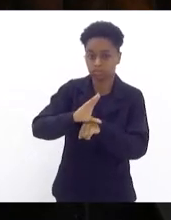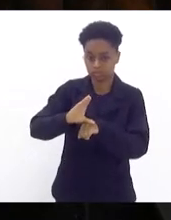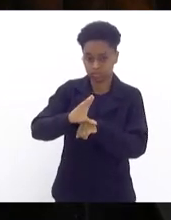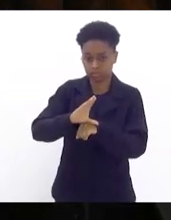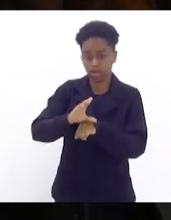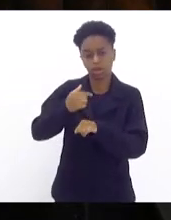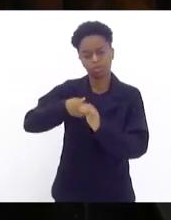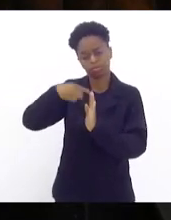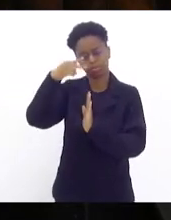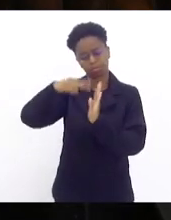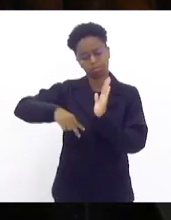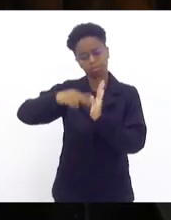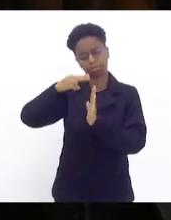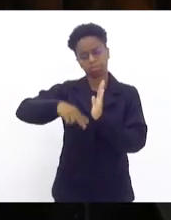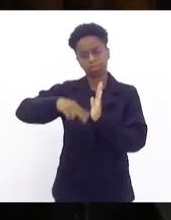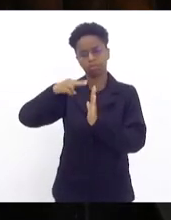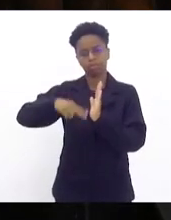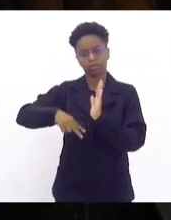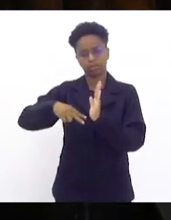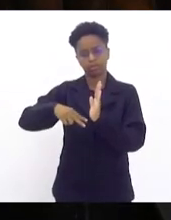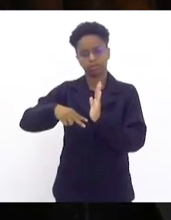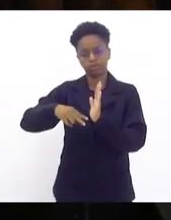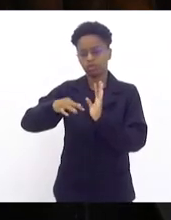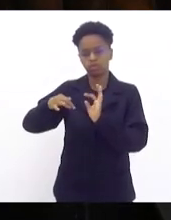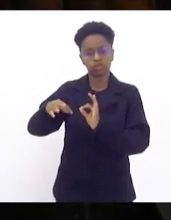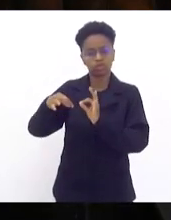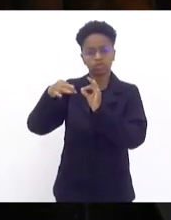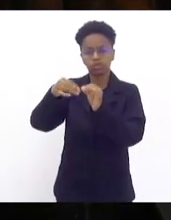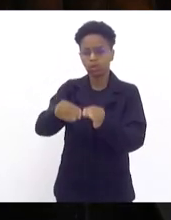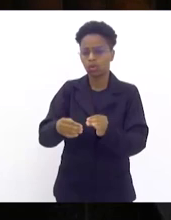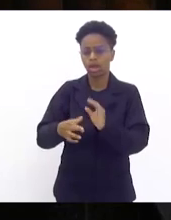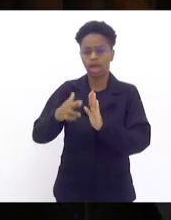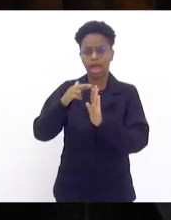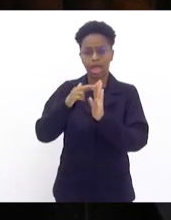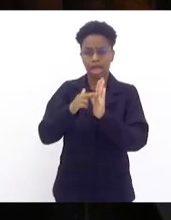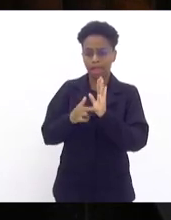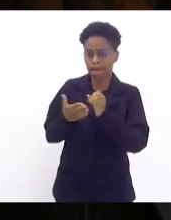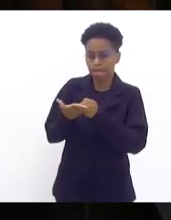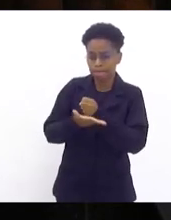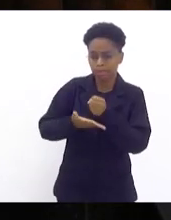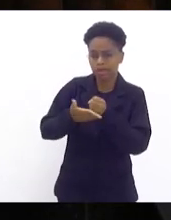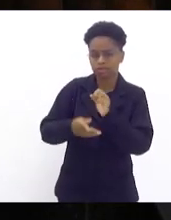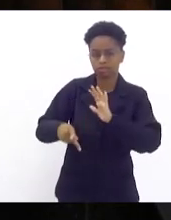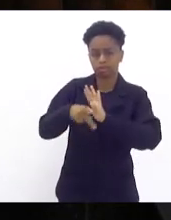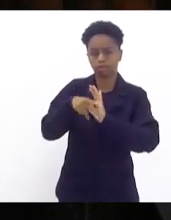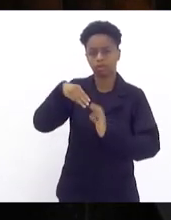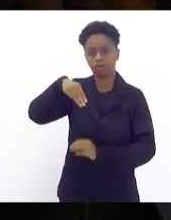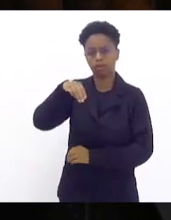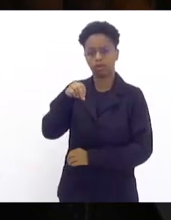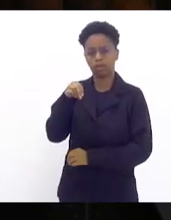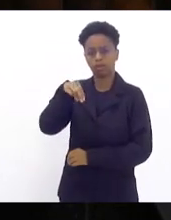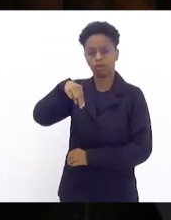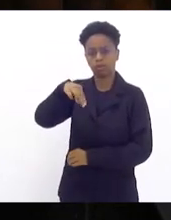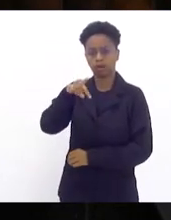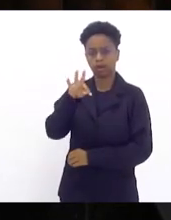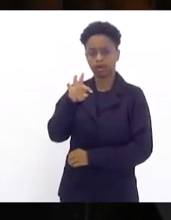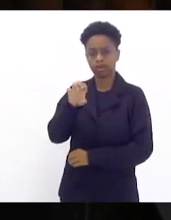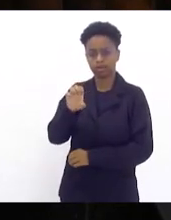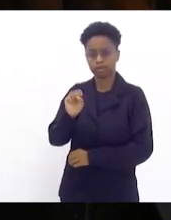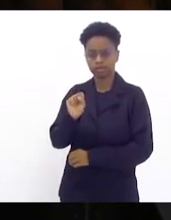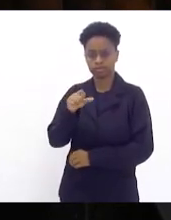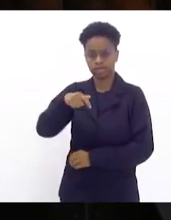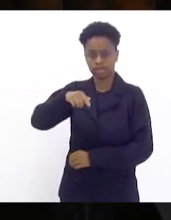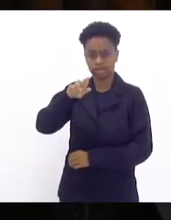mais que eu leia os princípios básicos de Montesquieu que constituiu